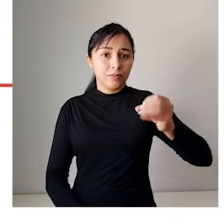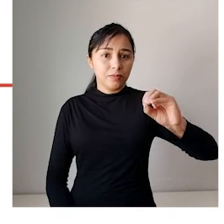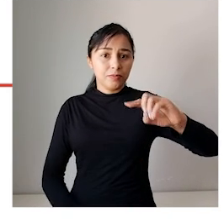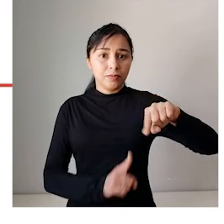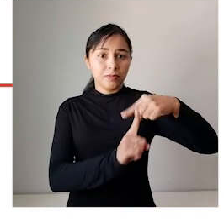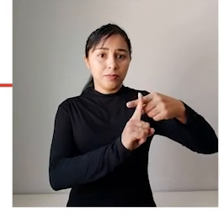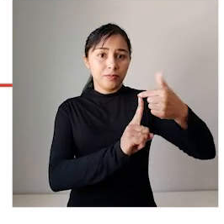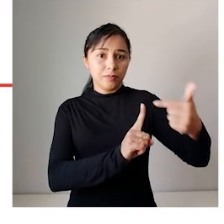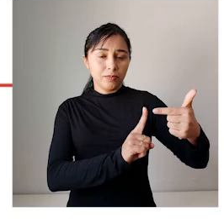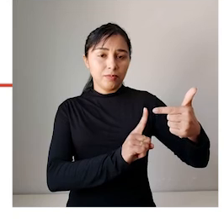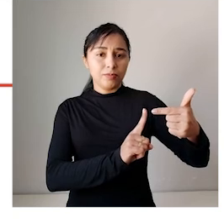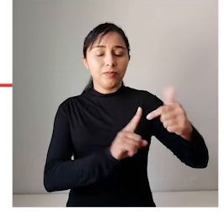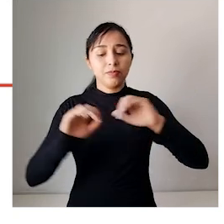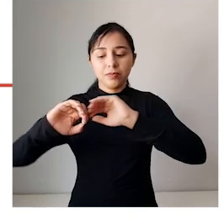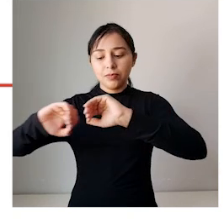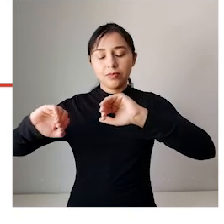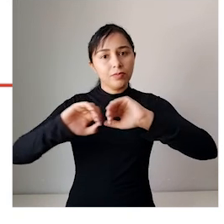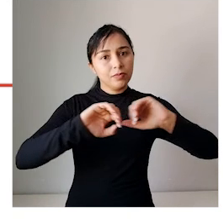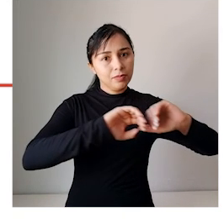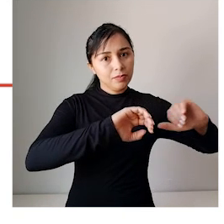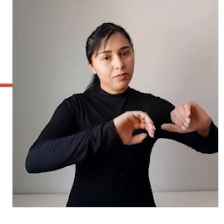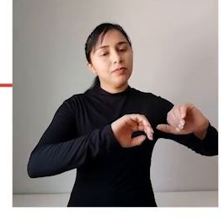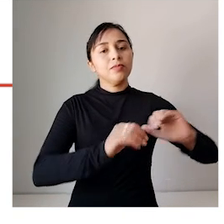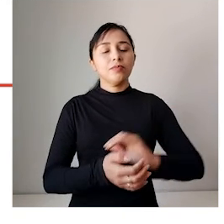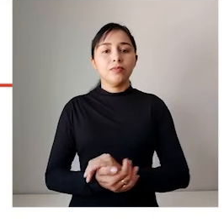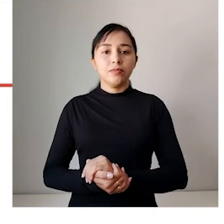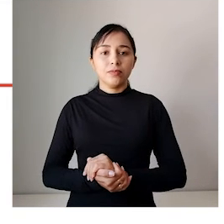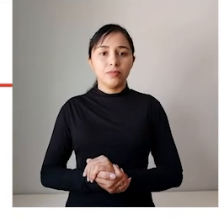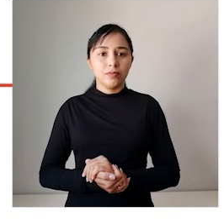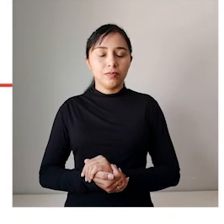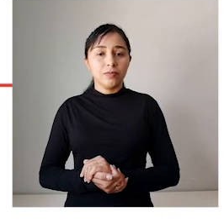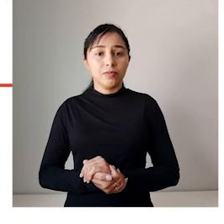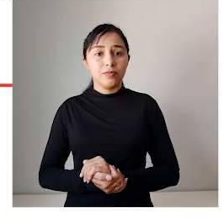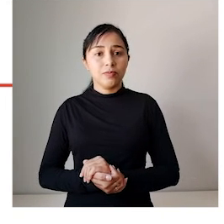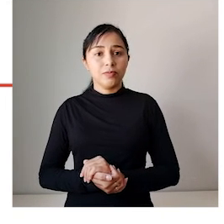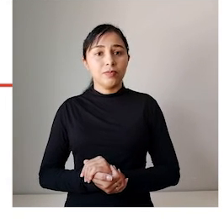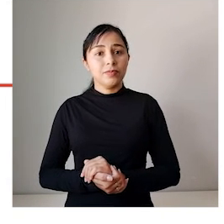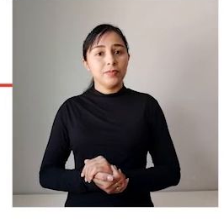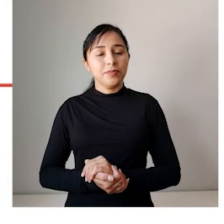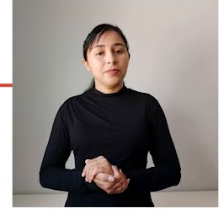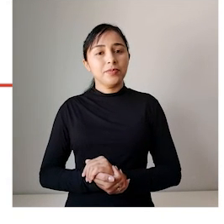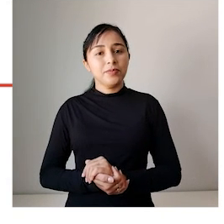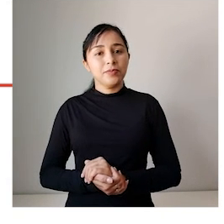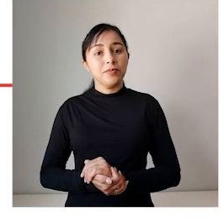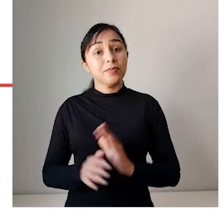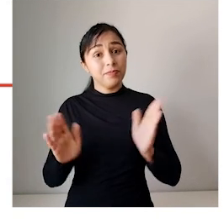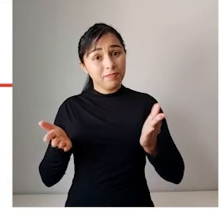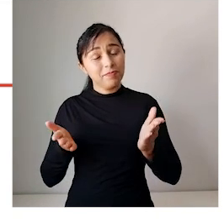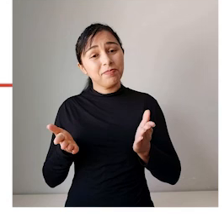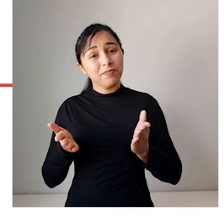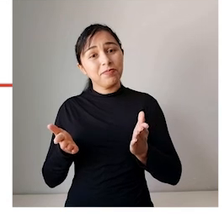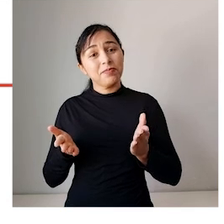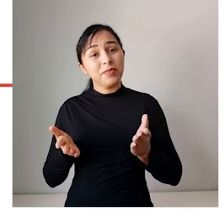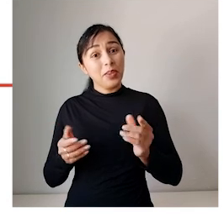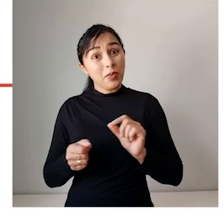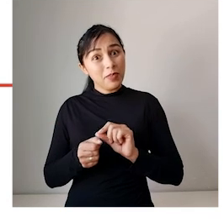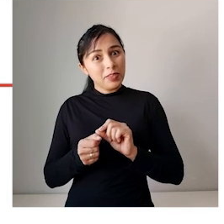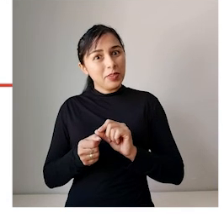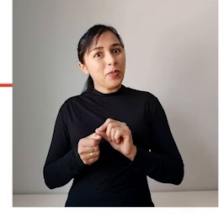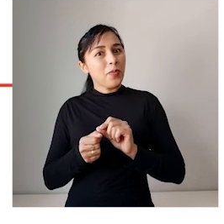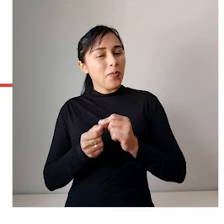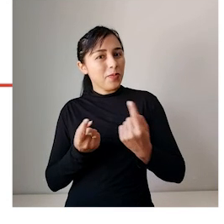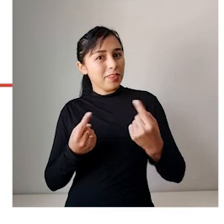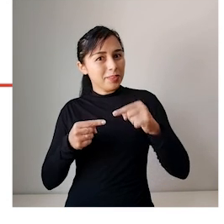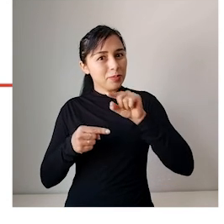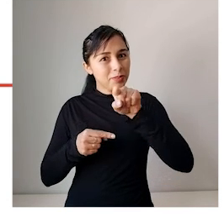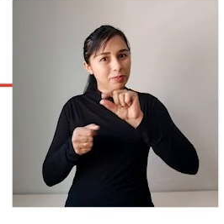2, fazendo a distribuição desse numeral. E para finalizar a nossa aula de hoje, eu vou deixar um desafio para que vocês possam